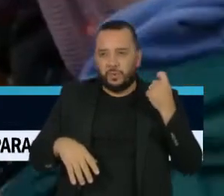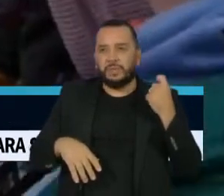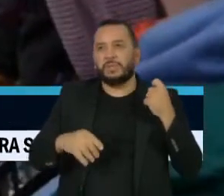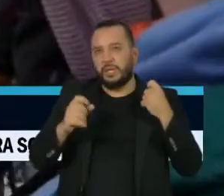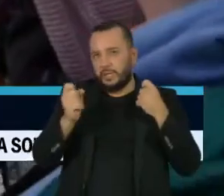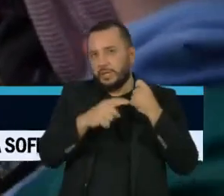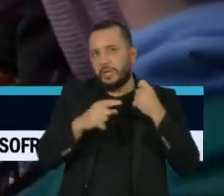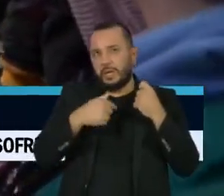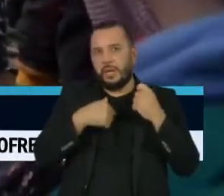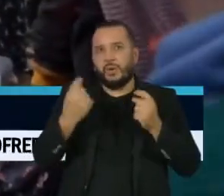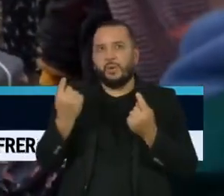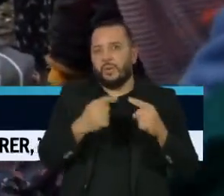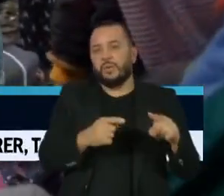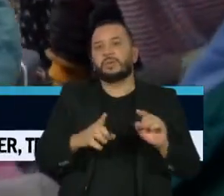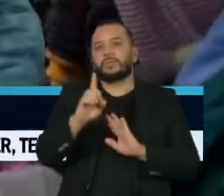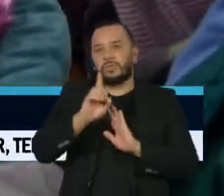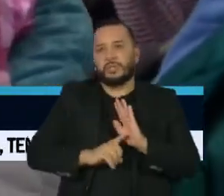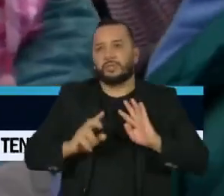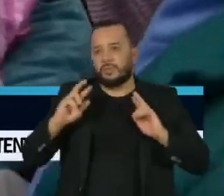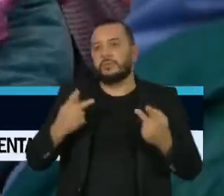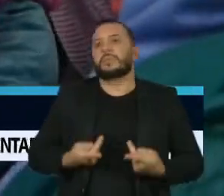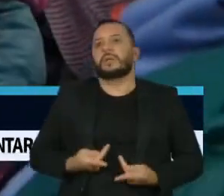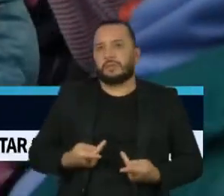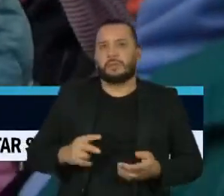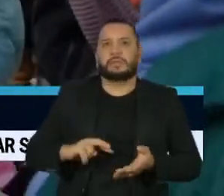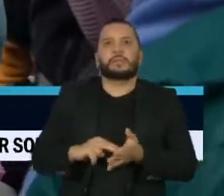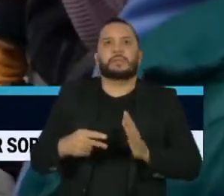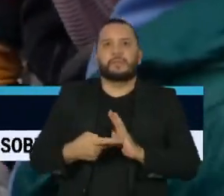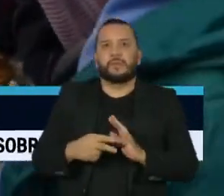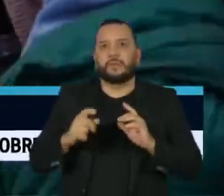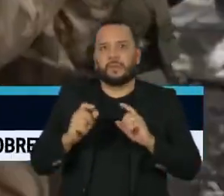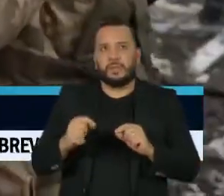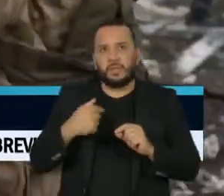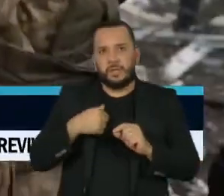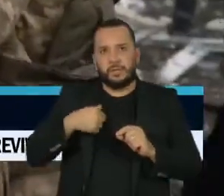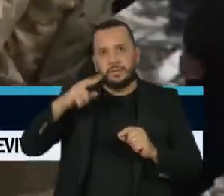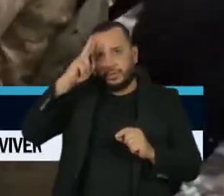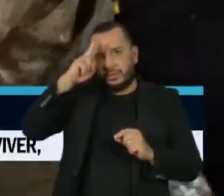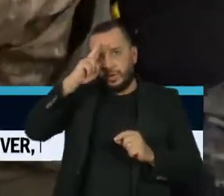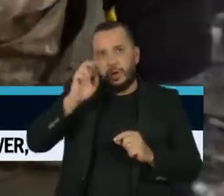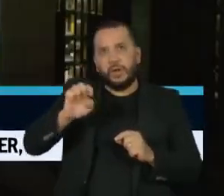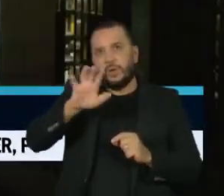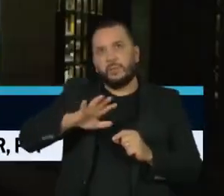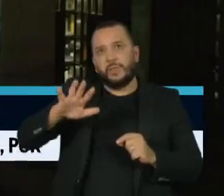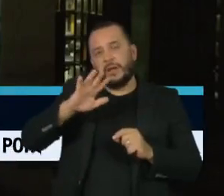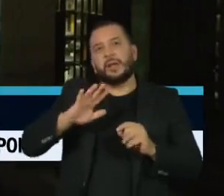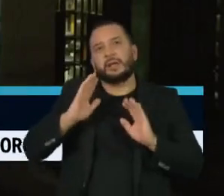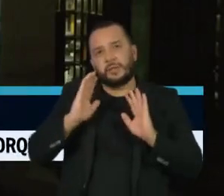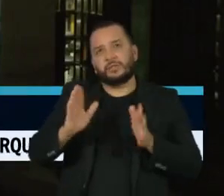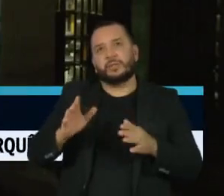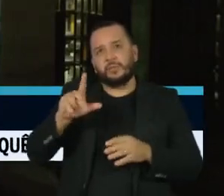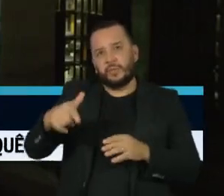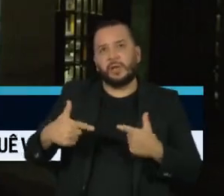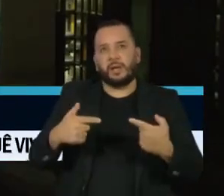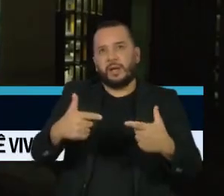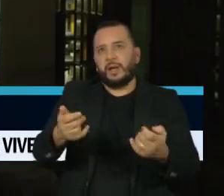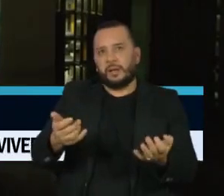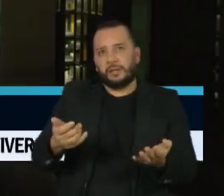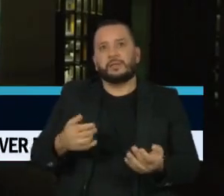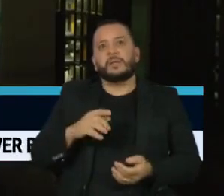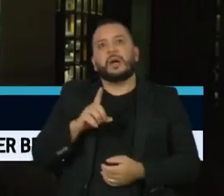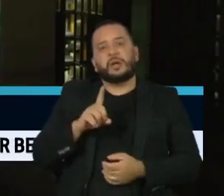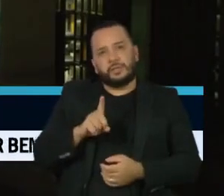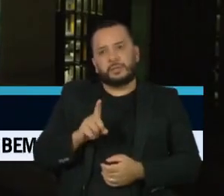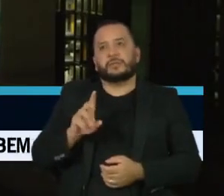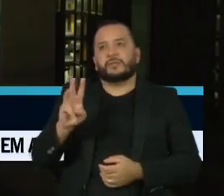violação flagrante do direito internacional e uma ruptura profunda na história europeia do pós-guerra Cristiane Ramalho correspondente